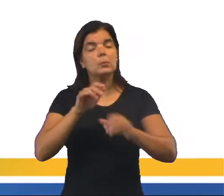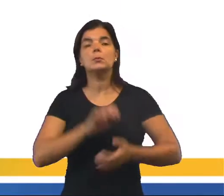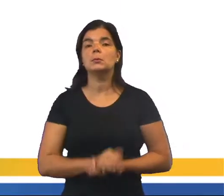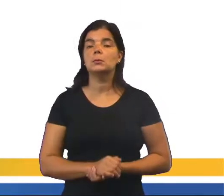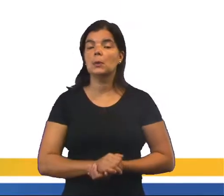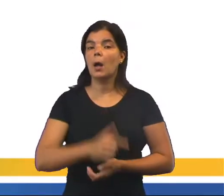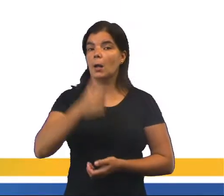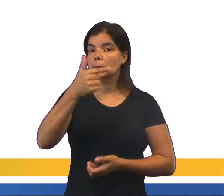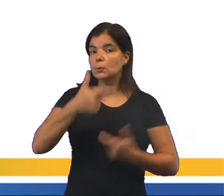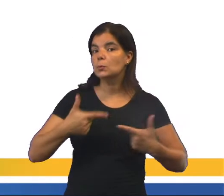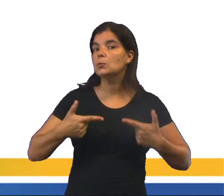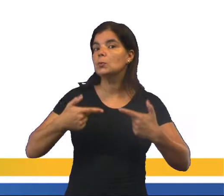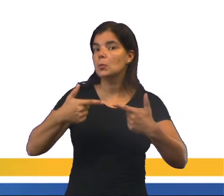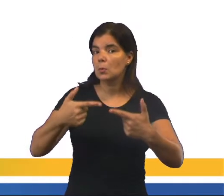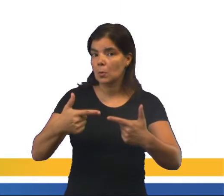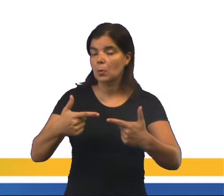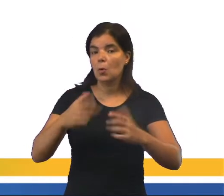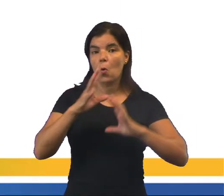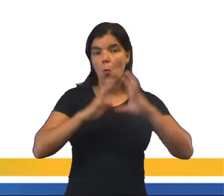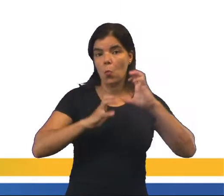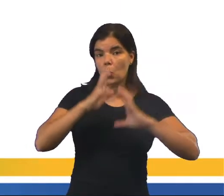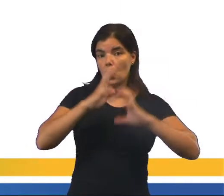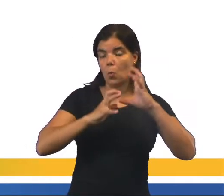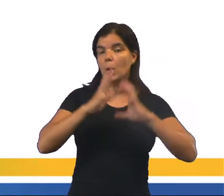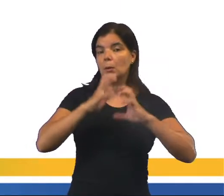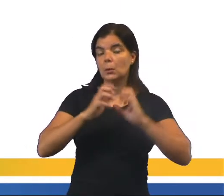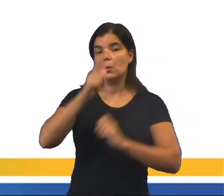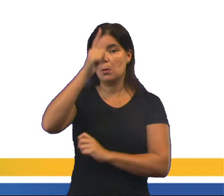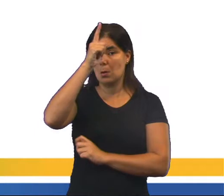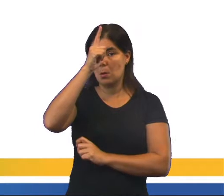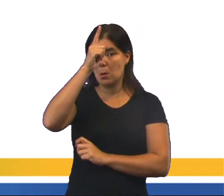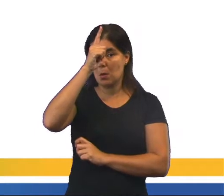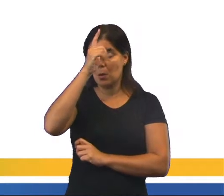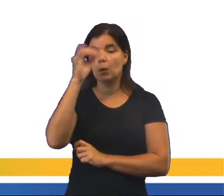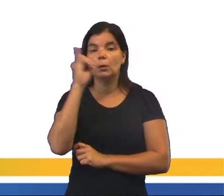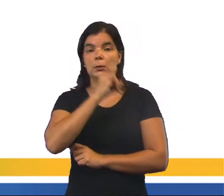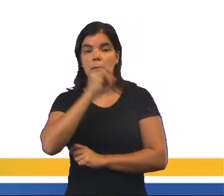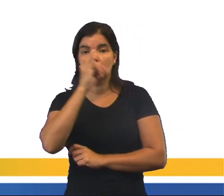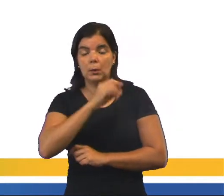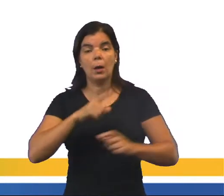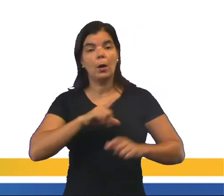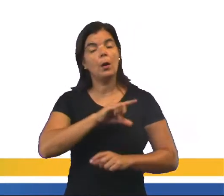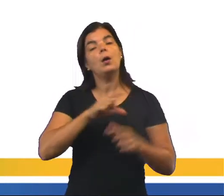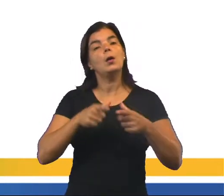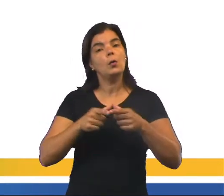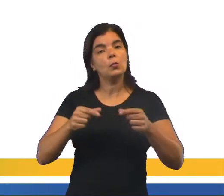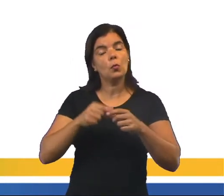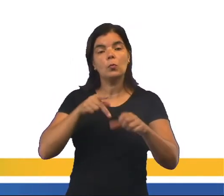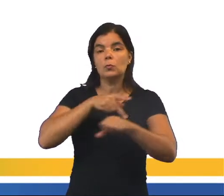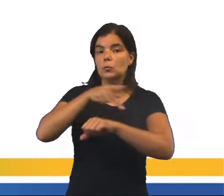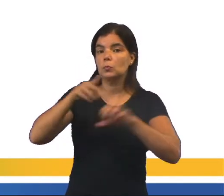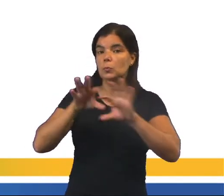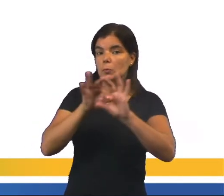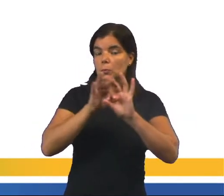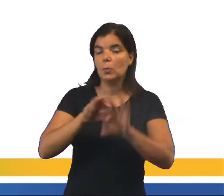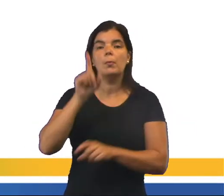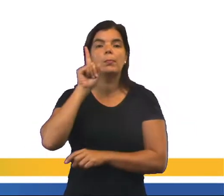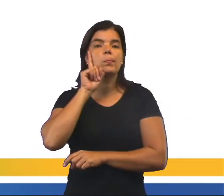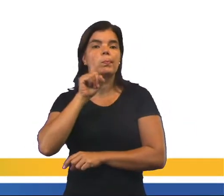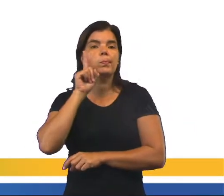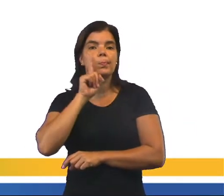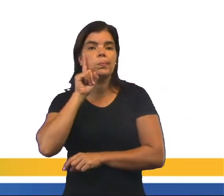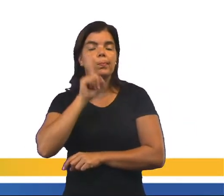que a Segunda Guerra Mundial foi o conflito entre países do eixo, Alemanha, Itália e Japão, contra os países aliados, Estados